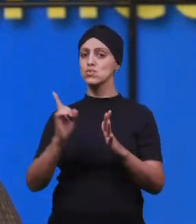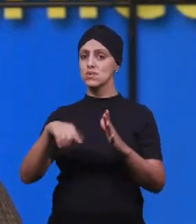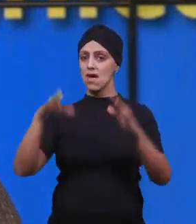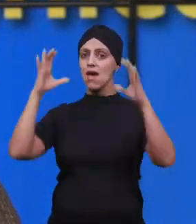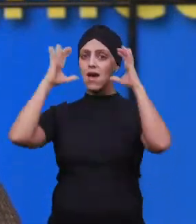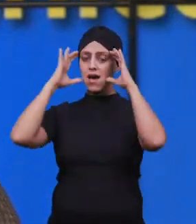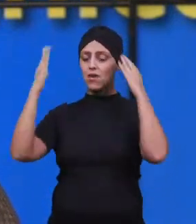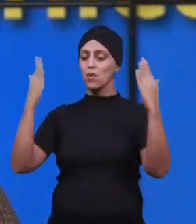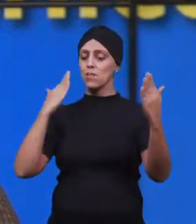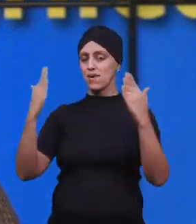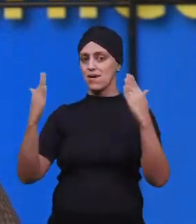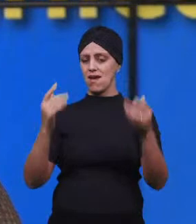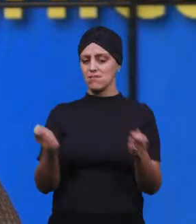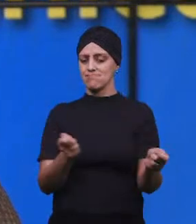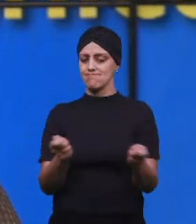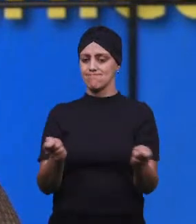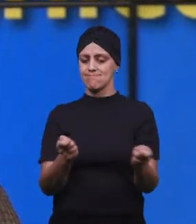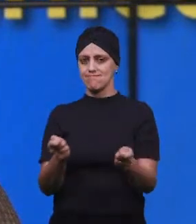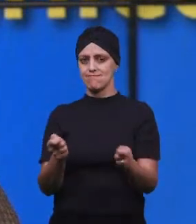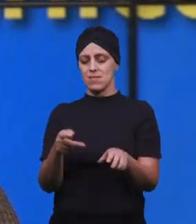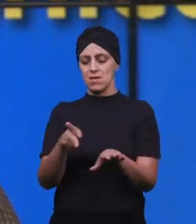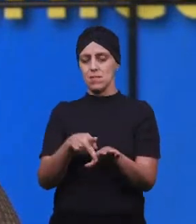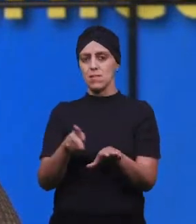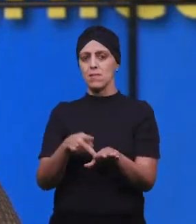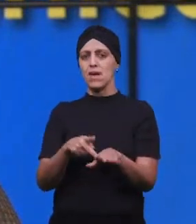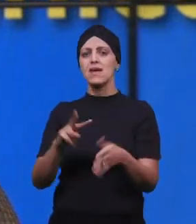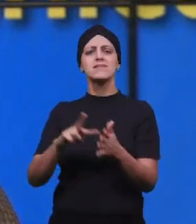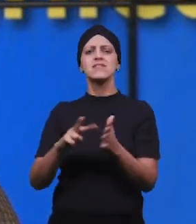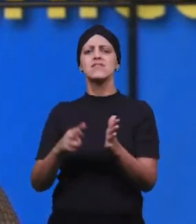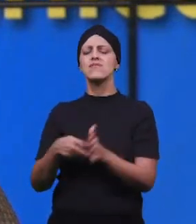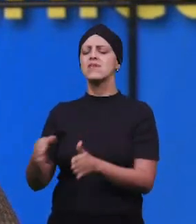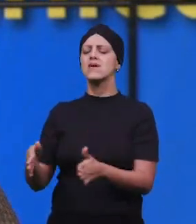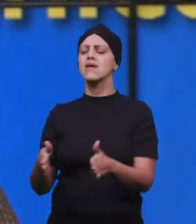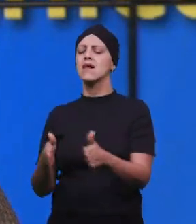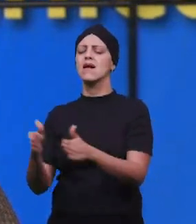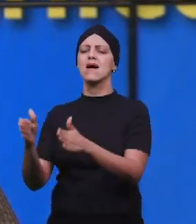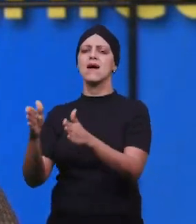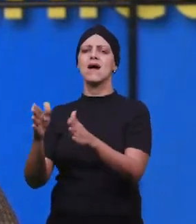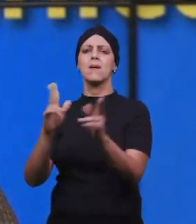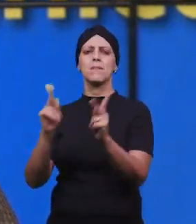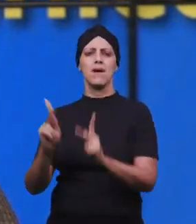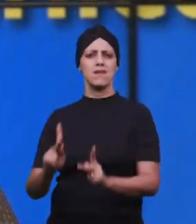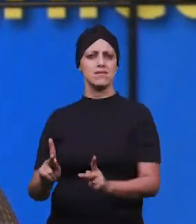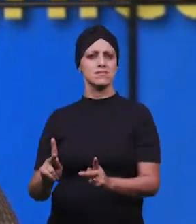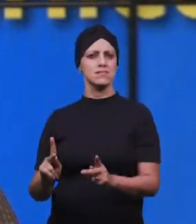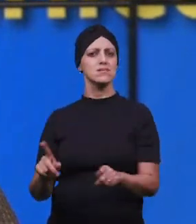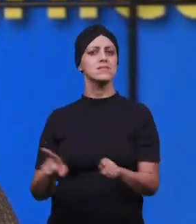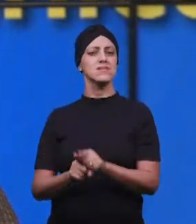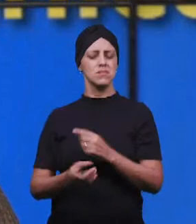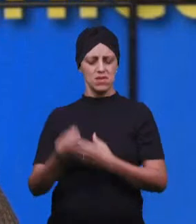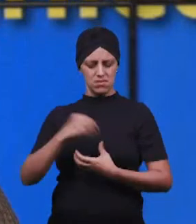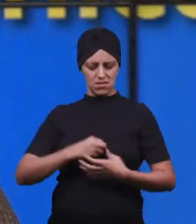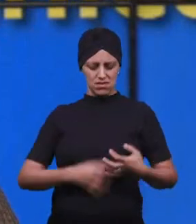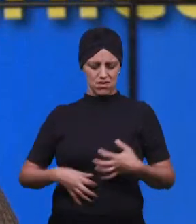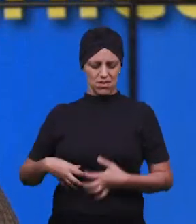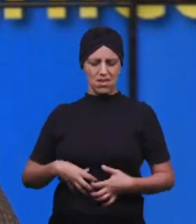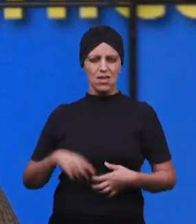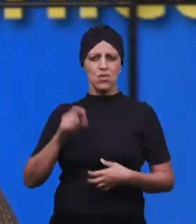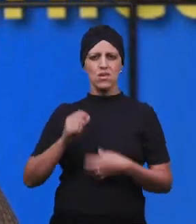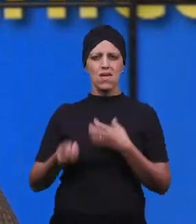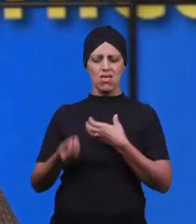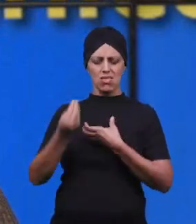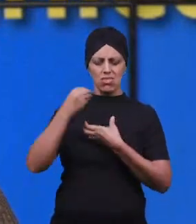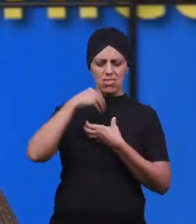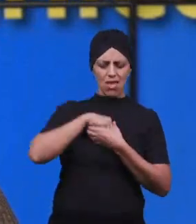ele é o cabeça, né? Os pés, falando exatamente do caminhar no evangelho, né? O evangelho da paz, né? E a fressura,